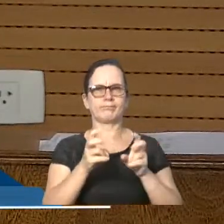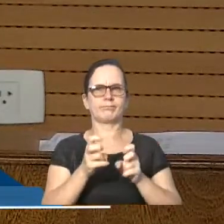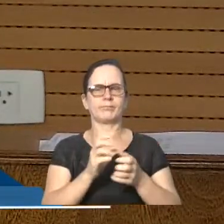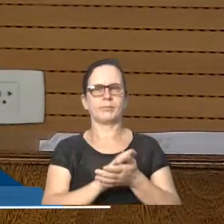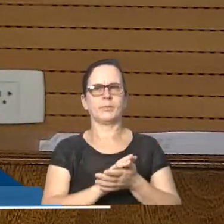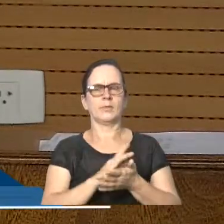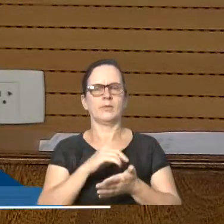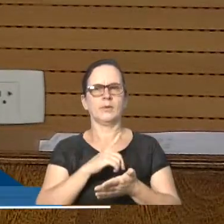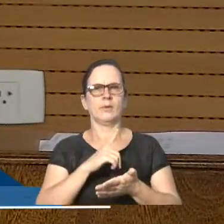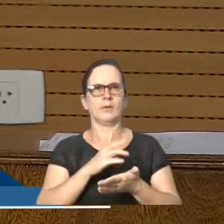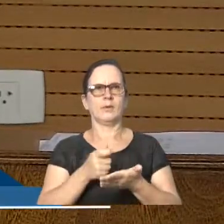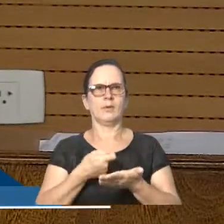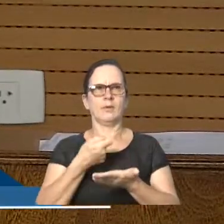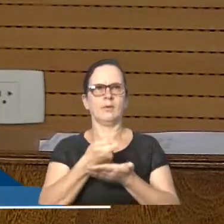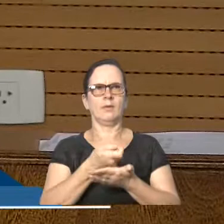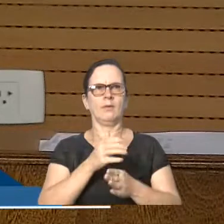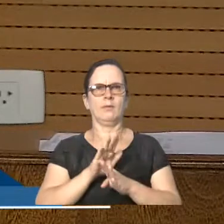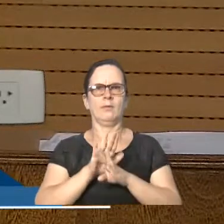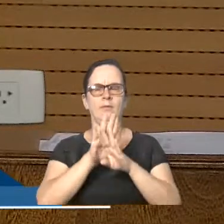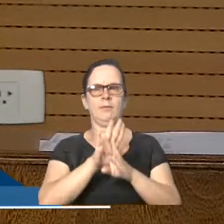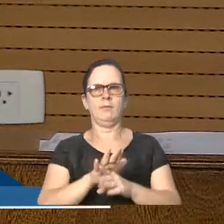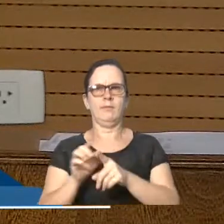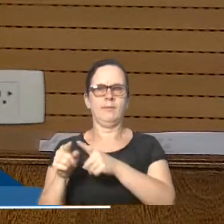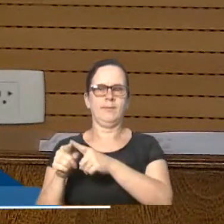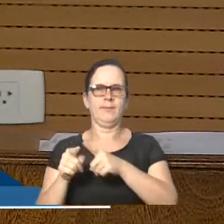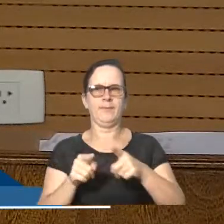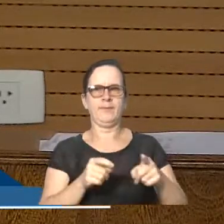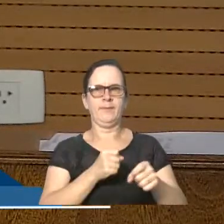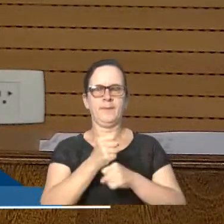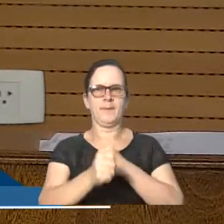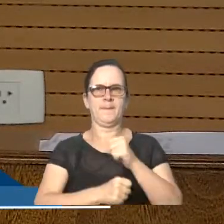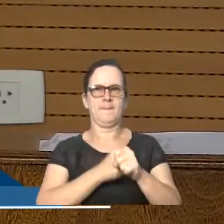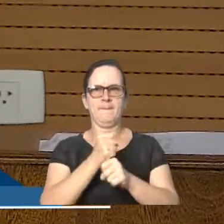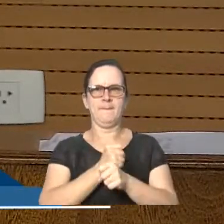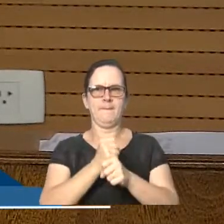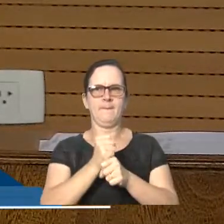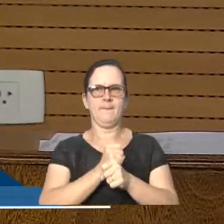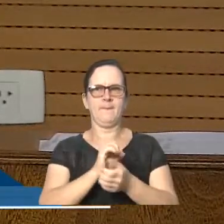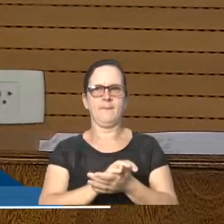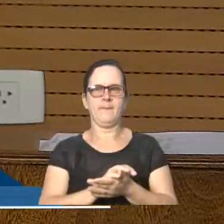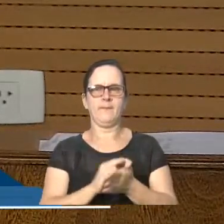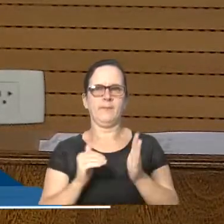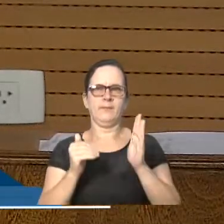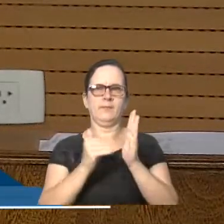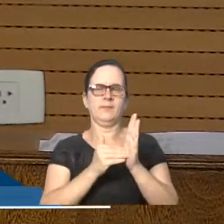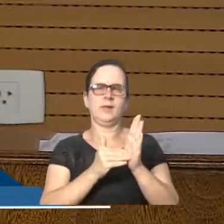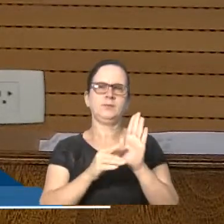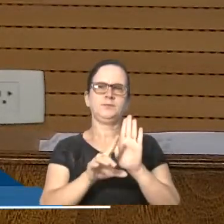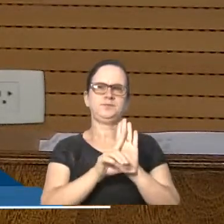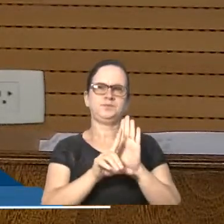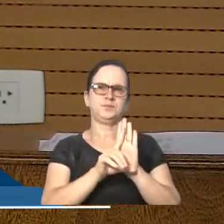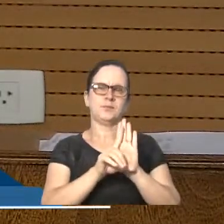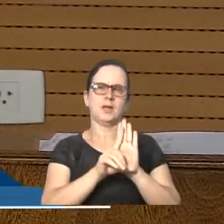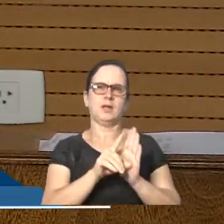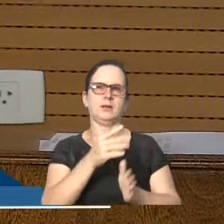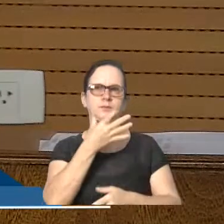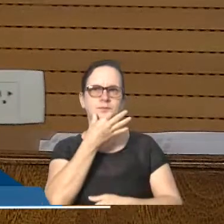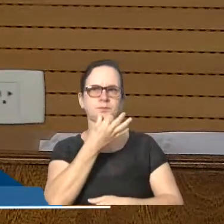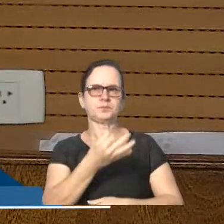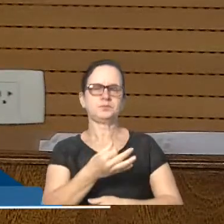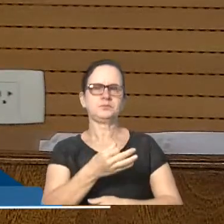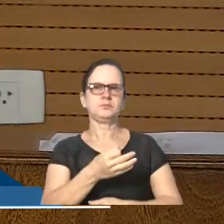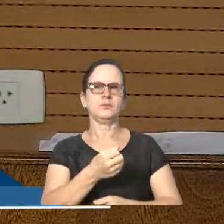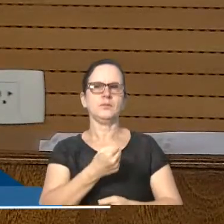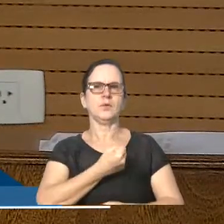a concessão do benefício fora prorrogada ao longo dos anos, tendo sido a última lei vigente sobre o assunto, a Lei Municipal